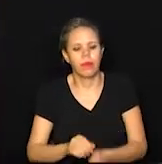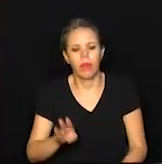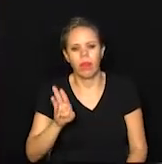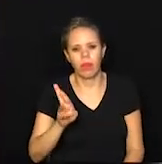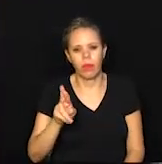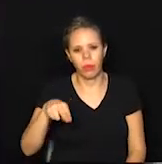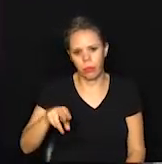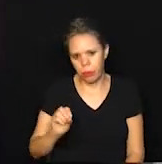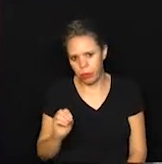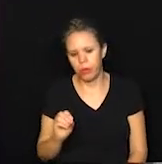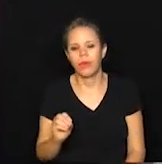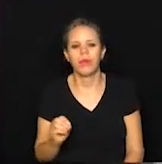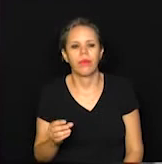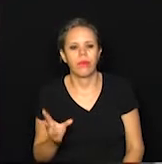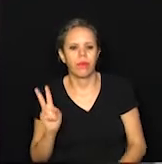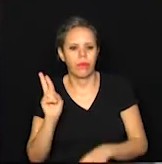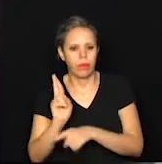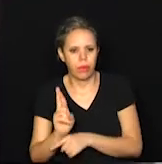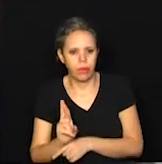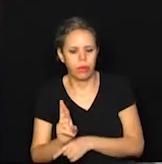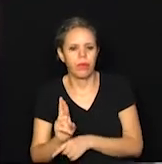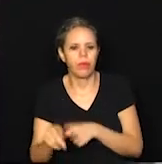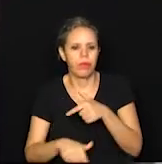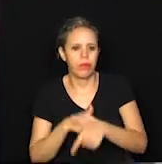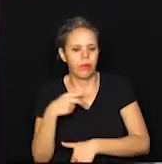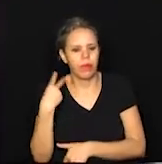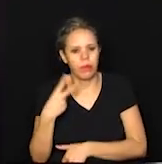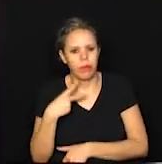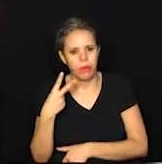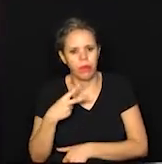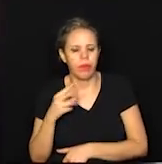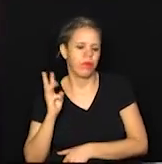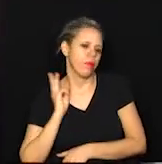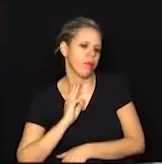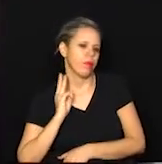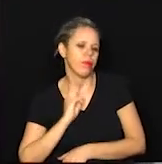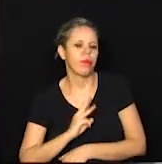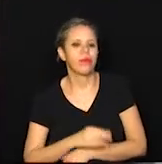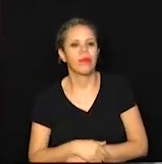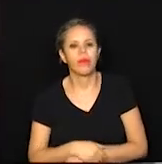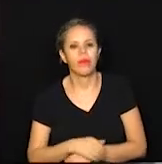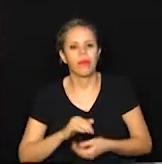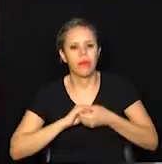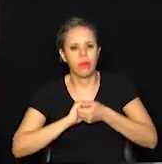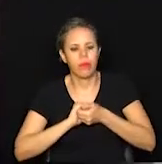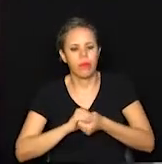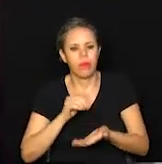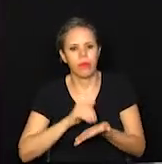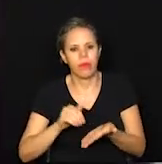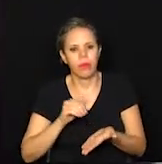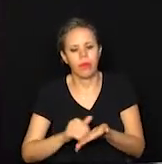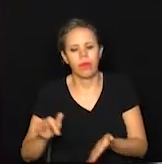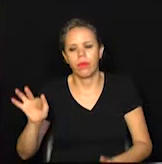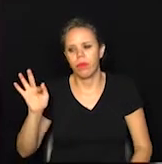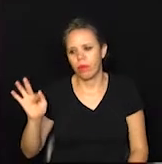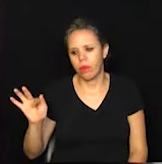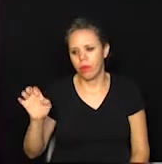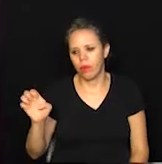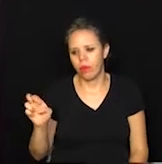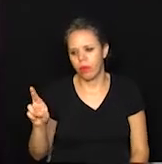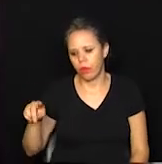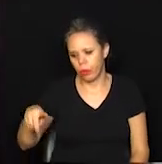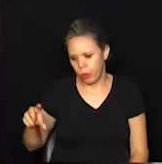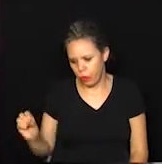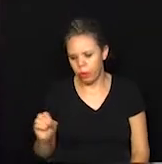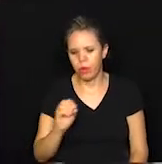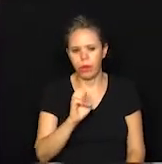que está aqui representando o mandato do vereador Cecílio Santos, cumprimentar o secretário Fernando Vanin, o